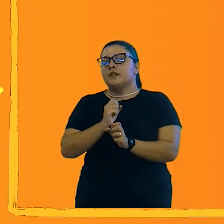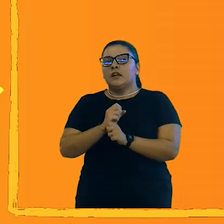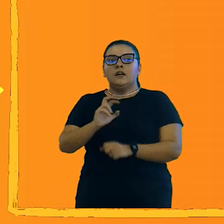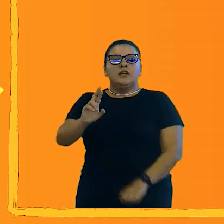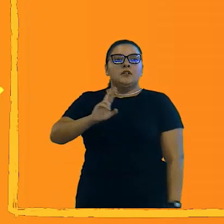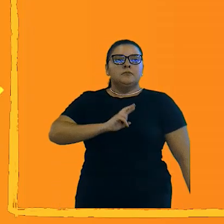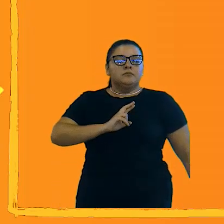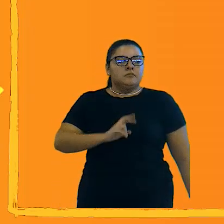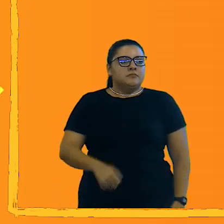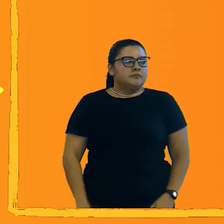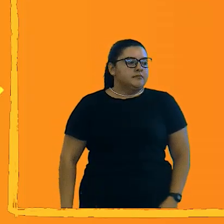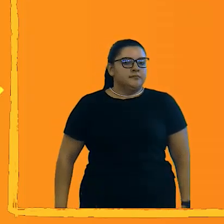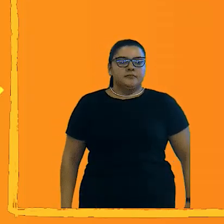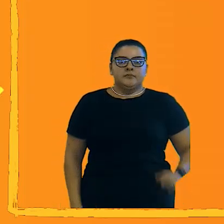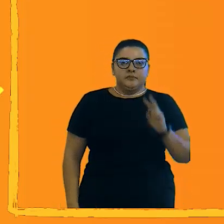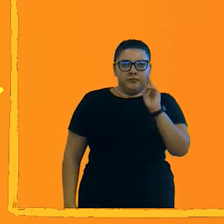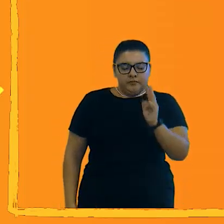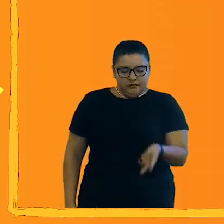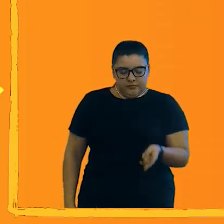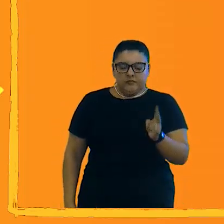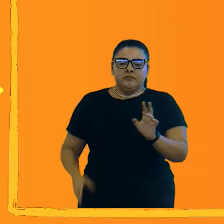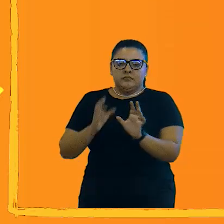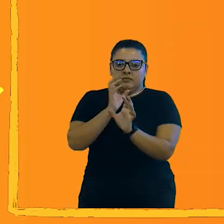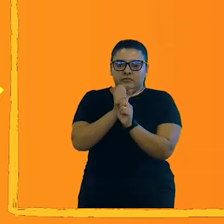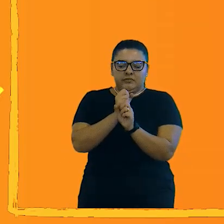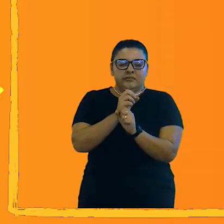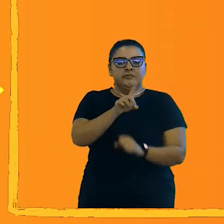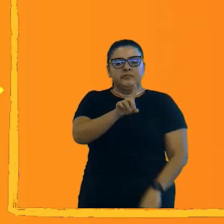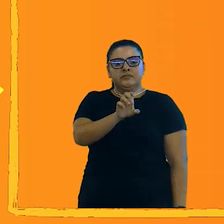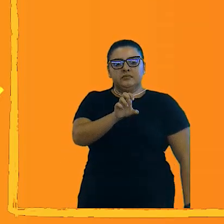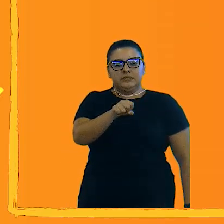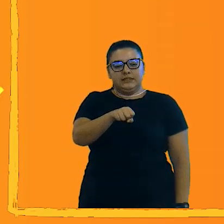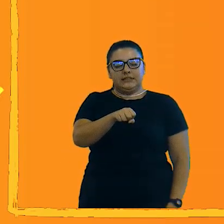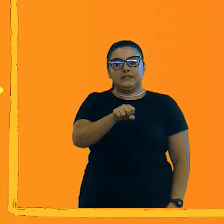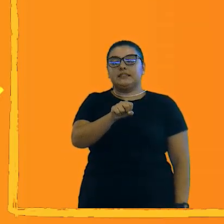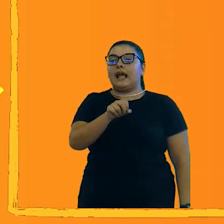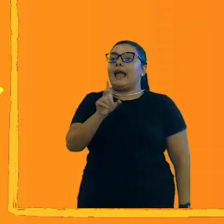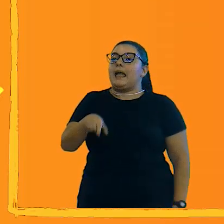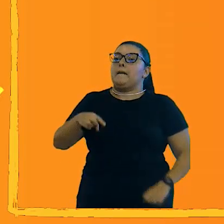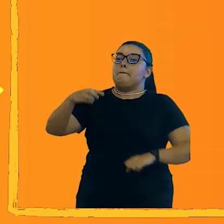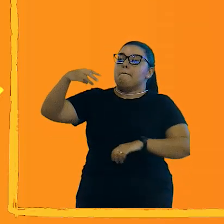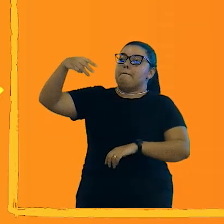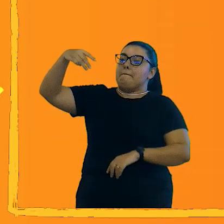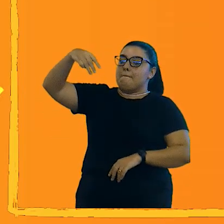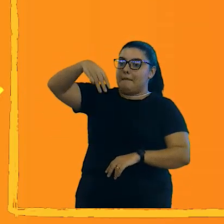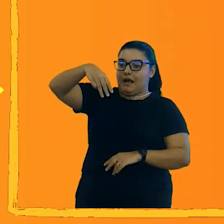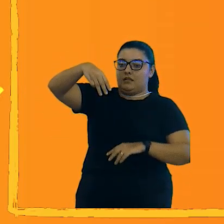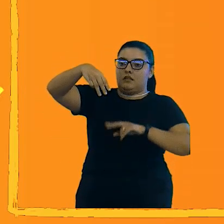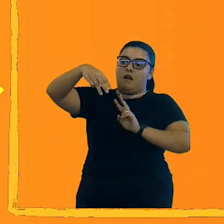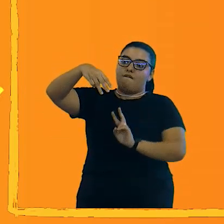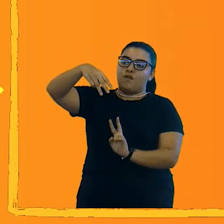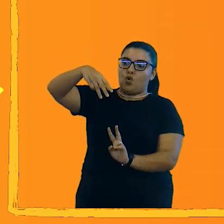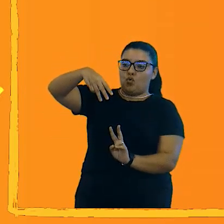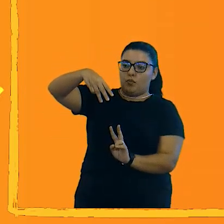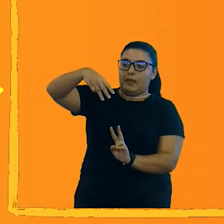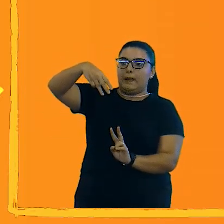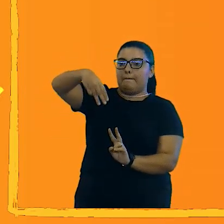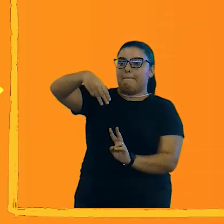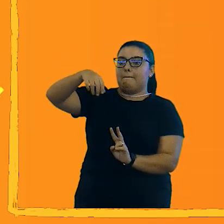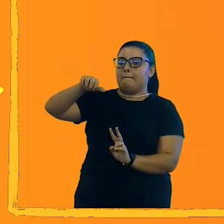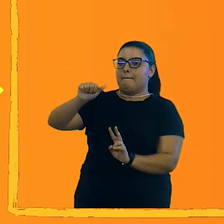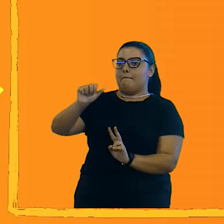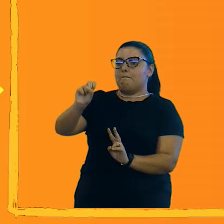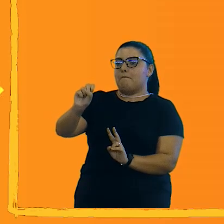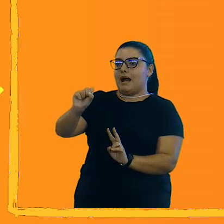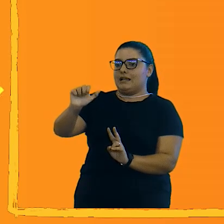densidade Toda vez que você quer calcular a densidade você faz a massa pelo volume massa